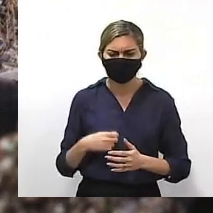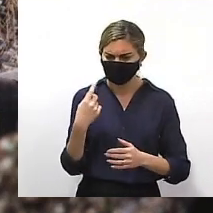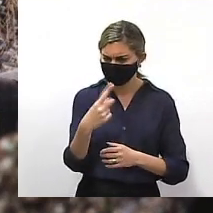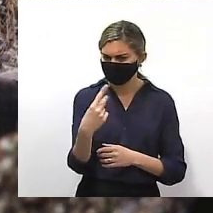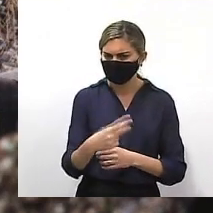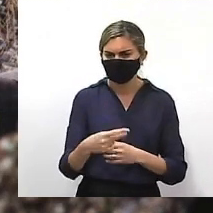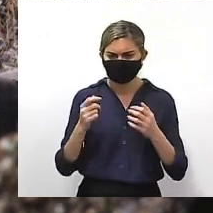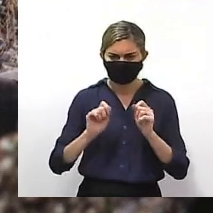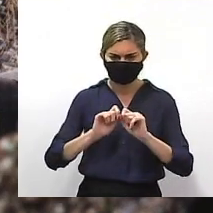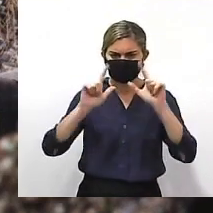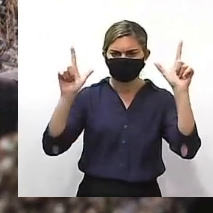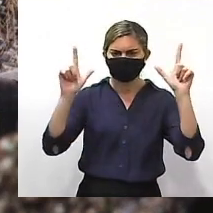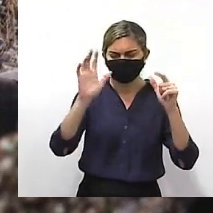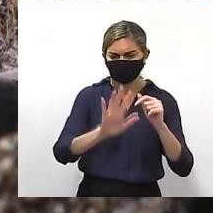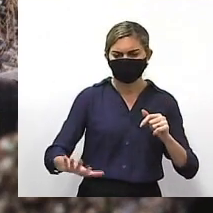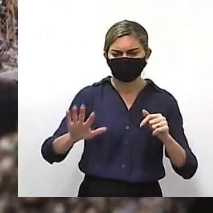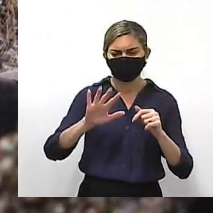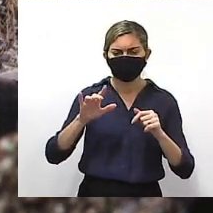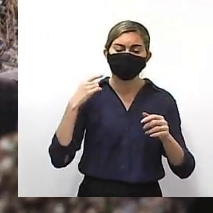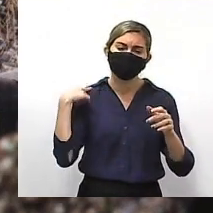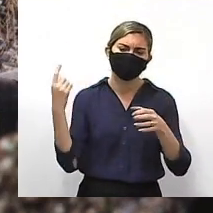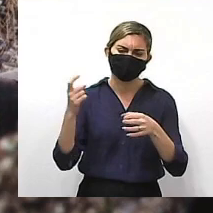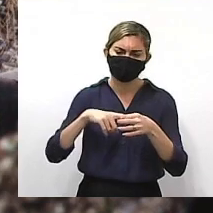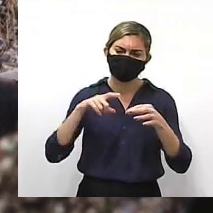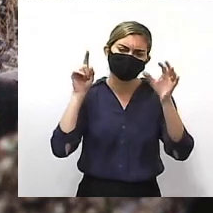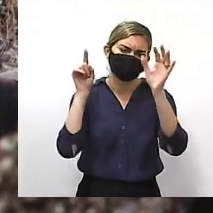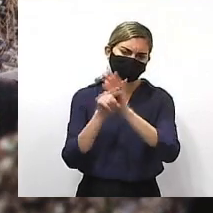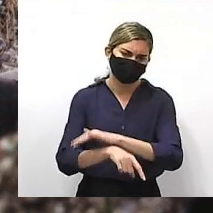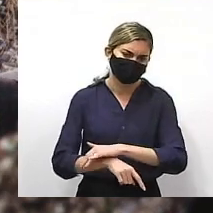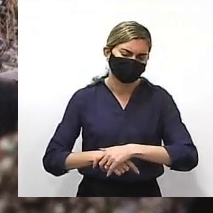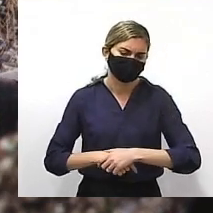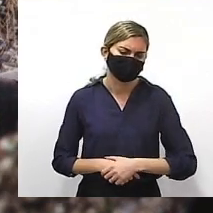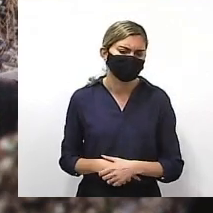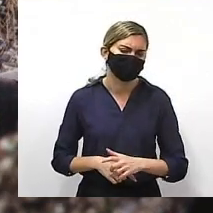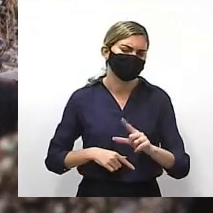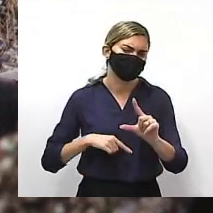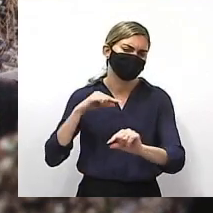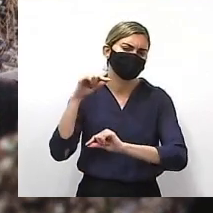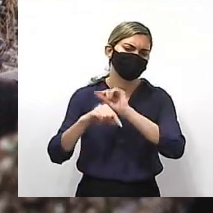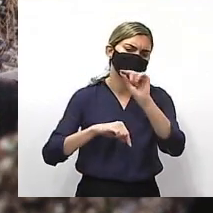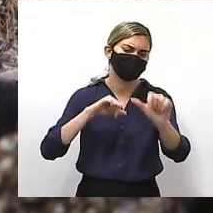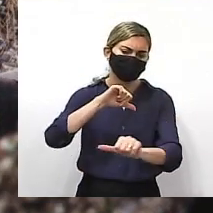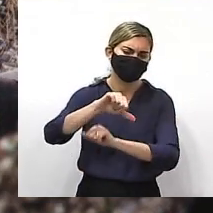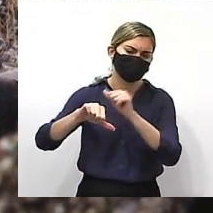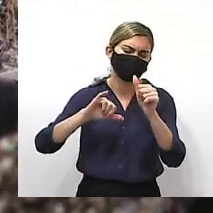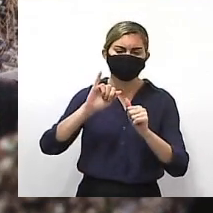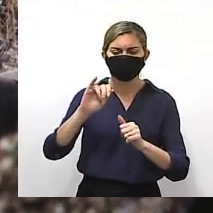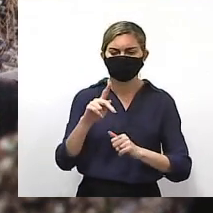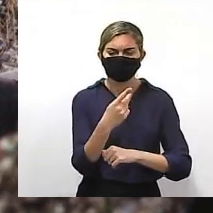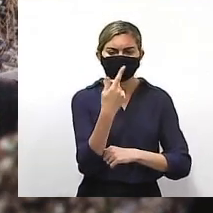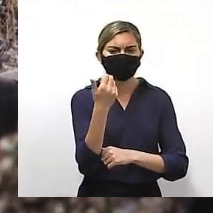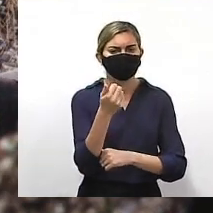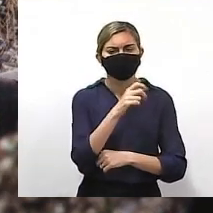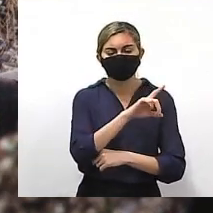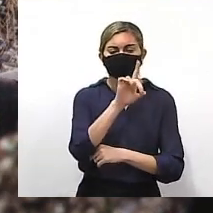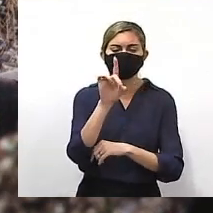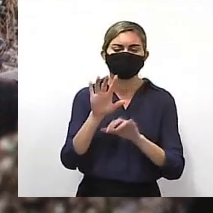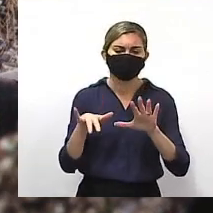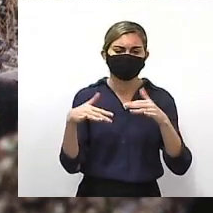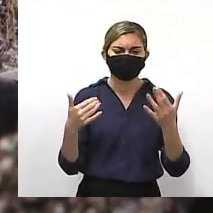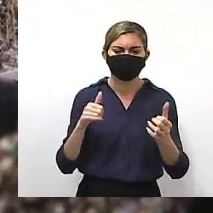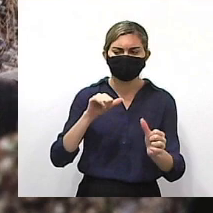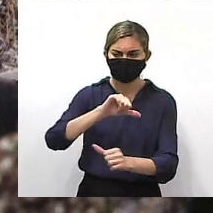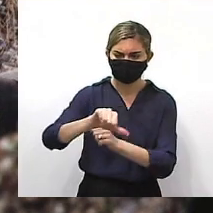são as imagens. Eu volto a perguntar, o que é que muda na Ilha de Deus? Qual é a